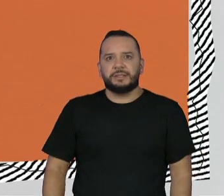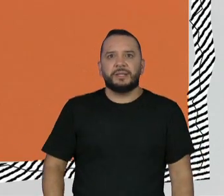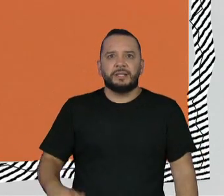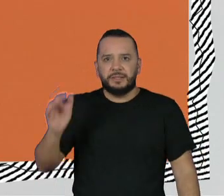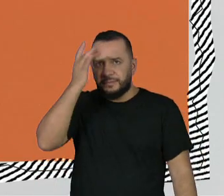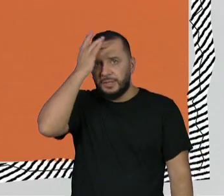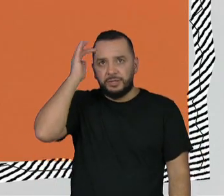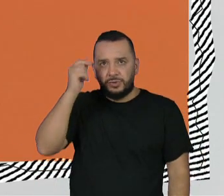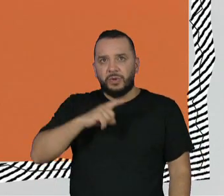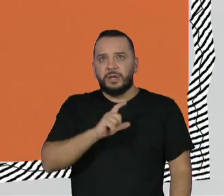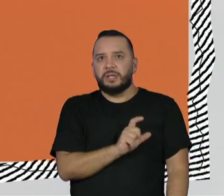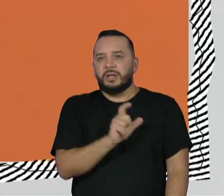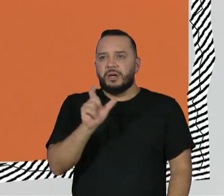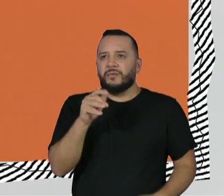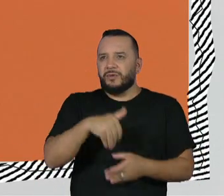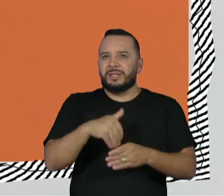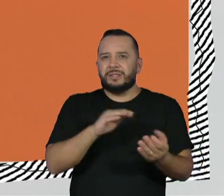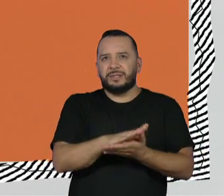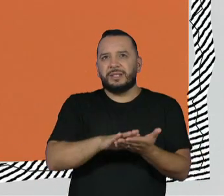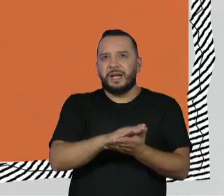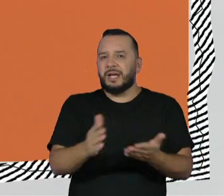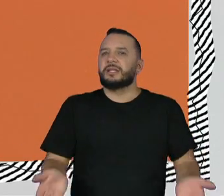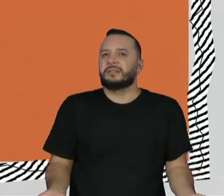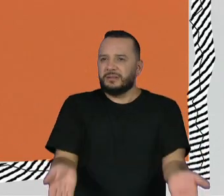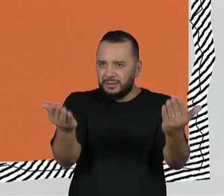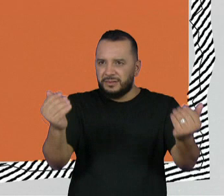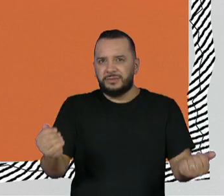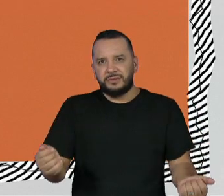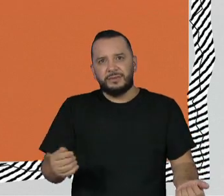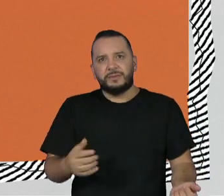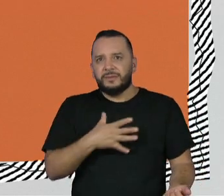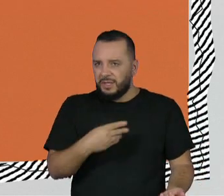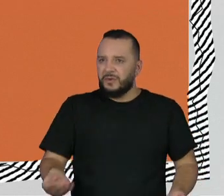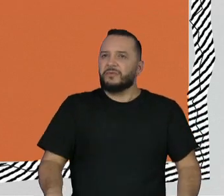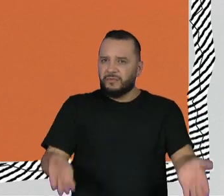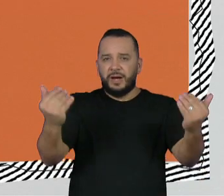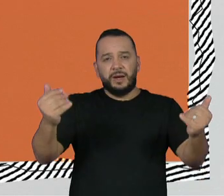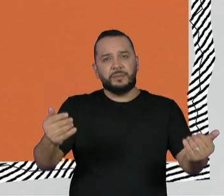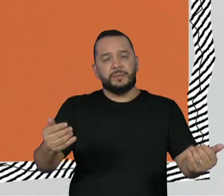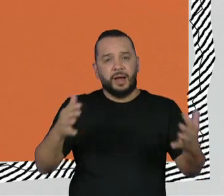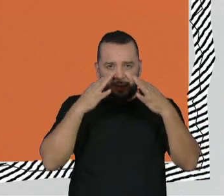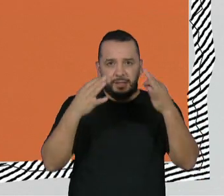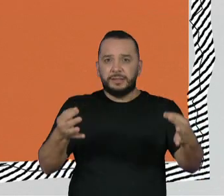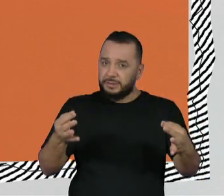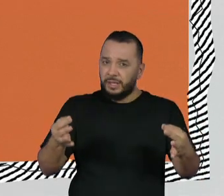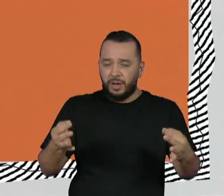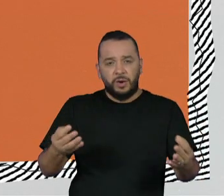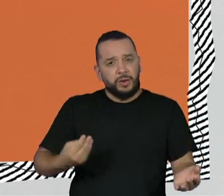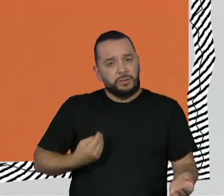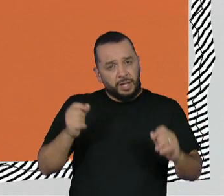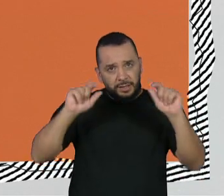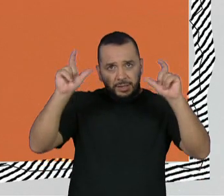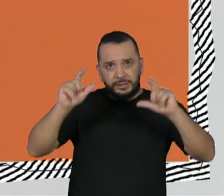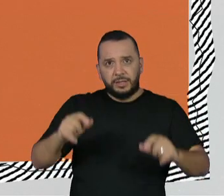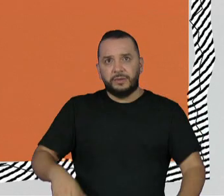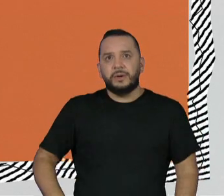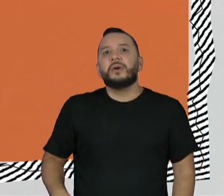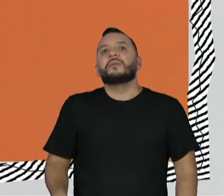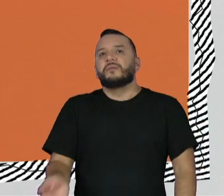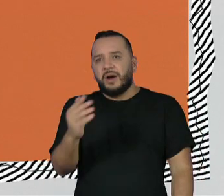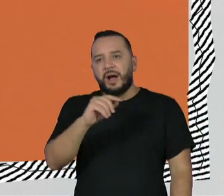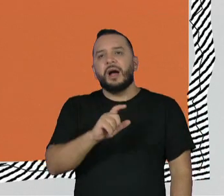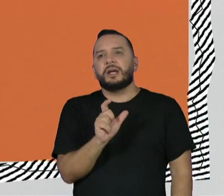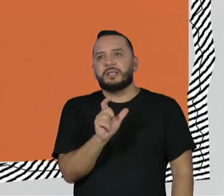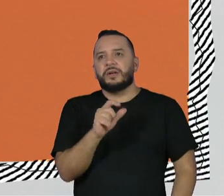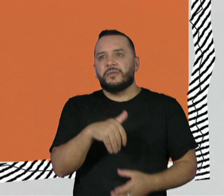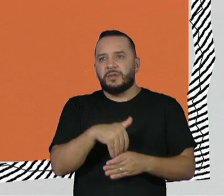não tá indo tirar o título de eleitor. Que é isso, minhas filhas? Hã? Oi. Vamos acordar pra vida, né, minha filha? Vai tirar esse título de